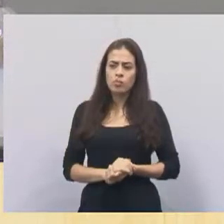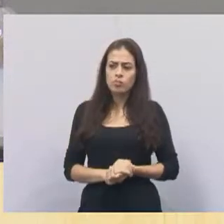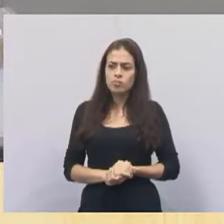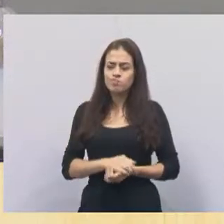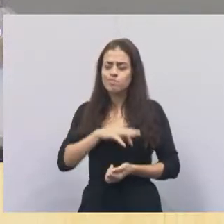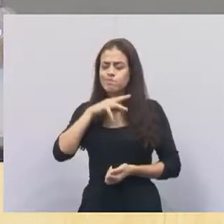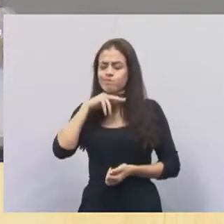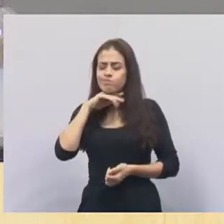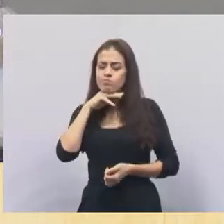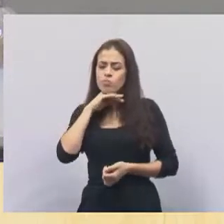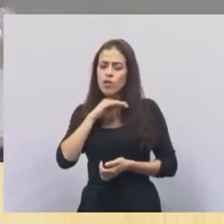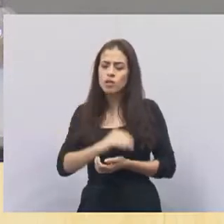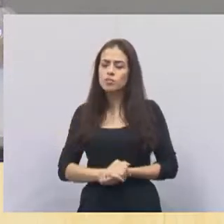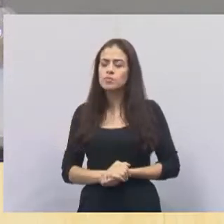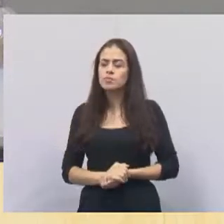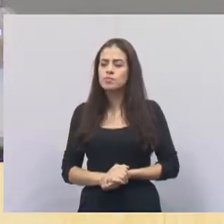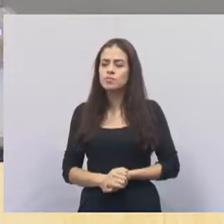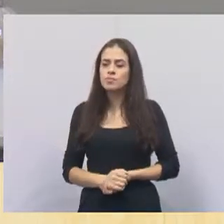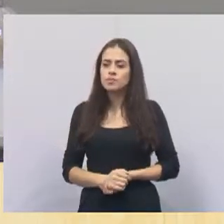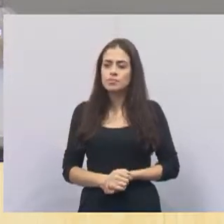prejudica muito